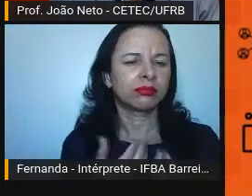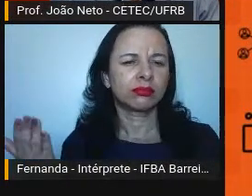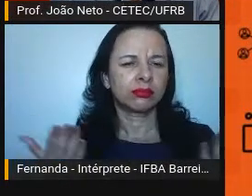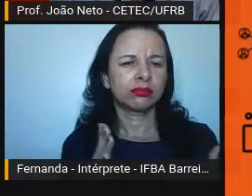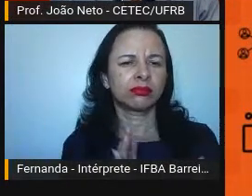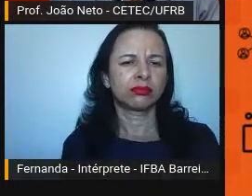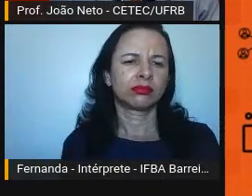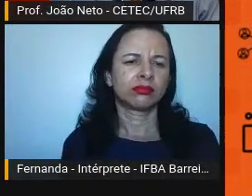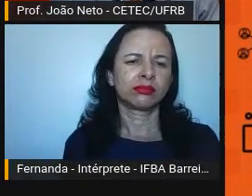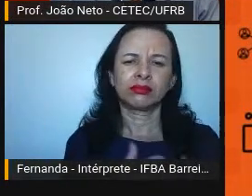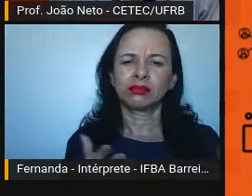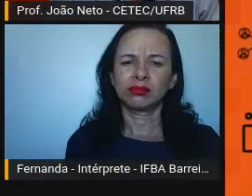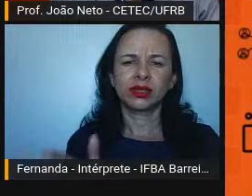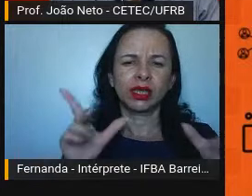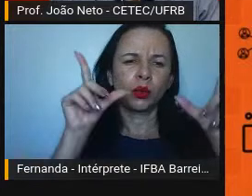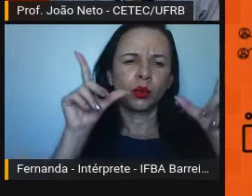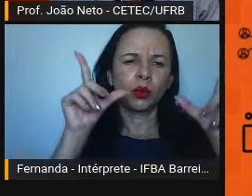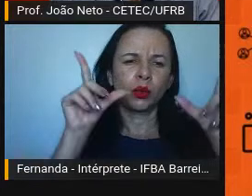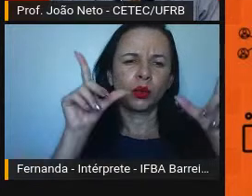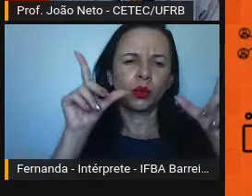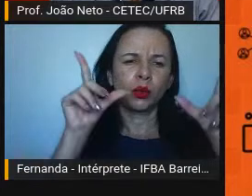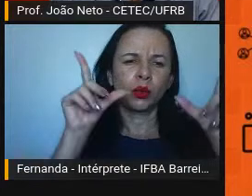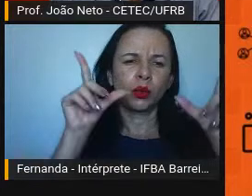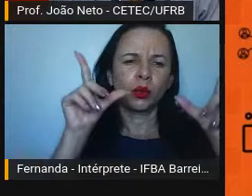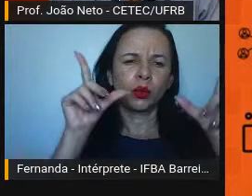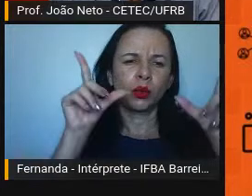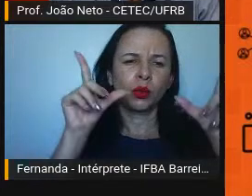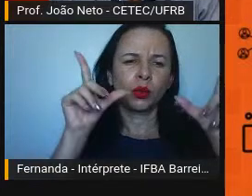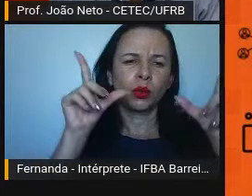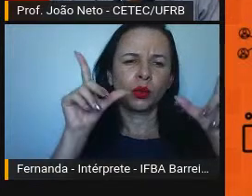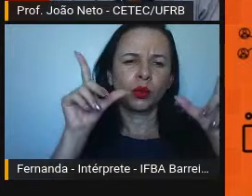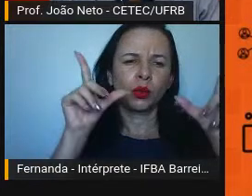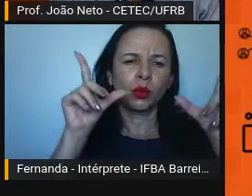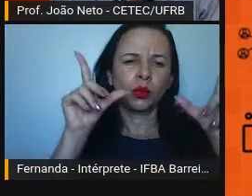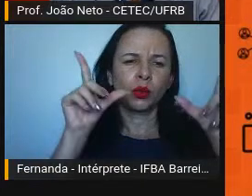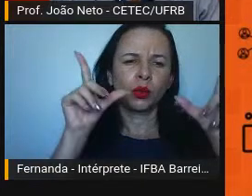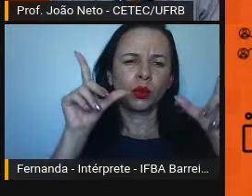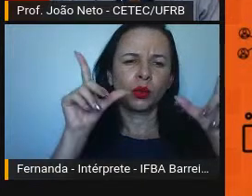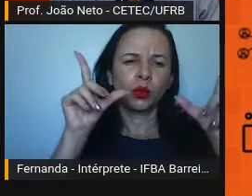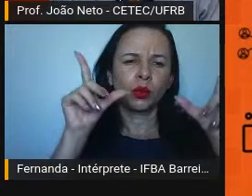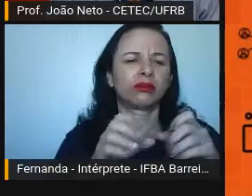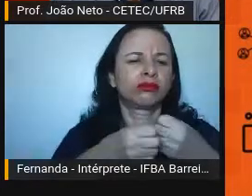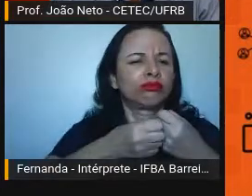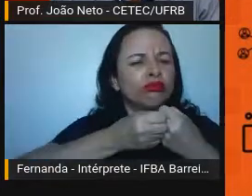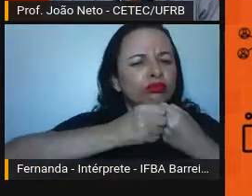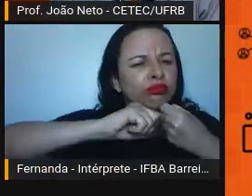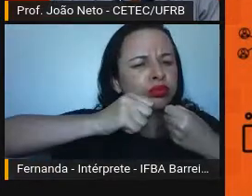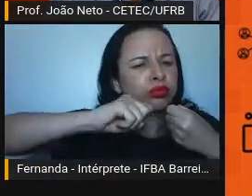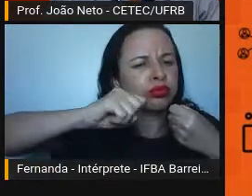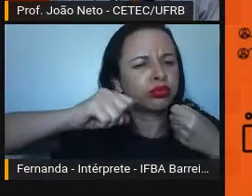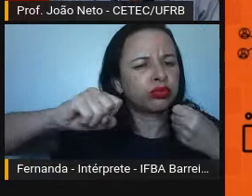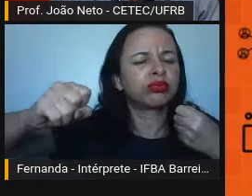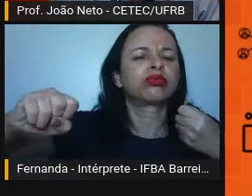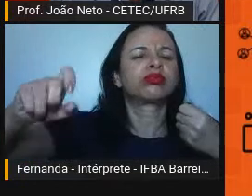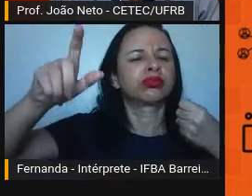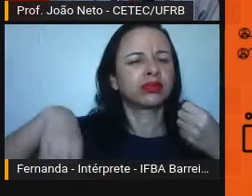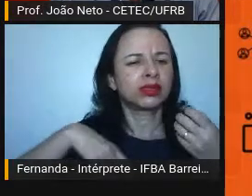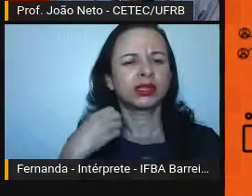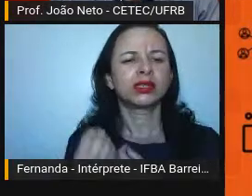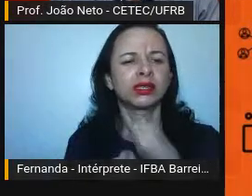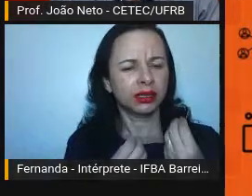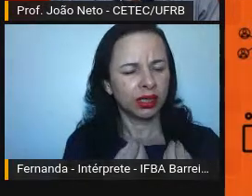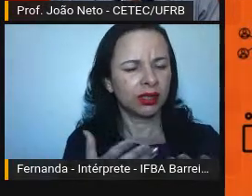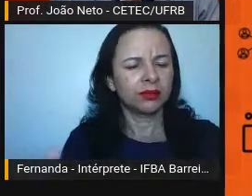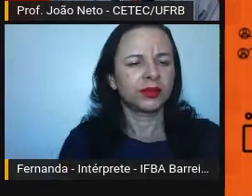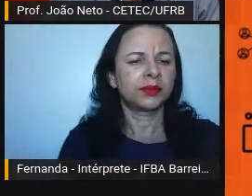exaurir desgotar esse assunto porque é um assunto muito amplo todavia é eu vejo que é um ponto